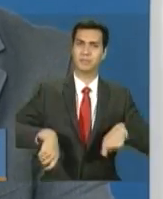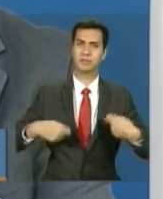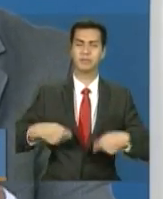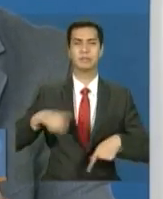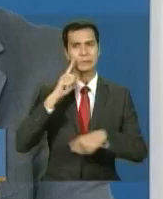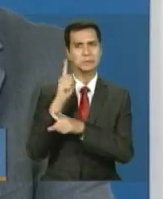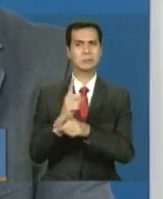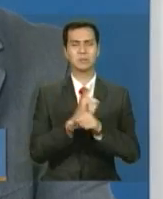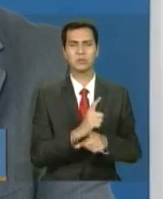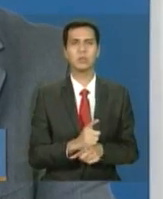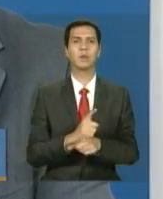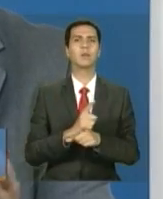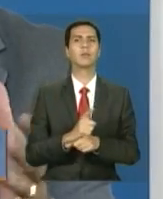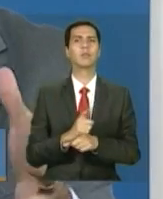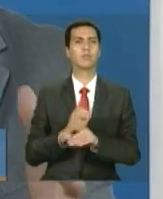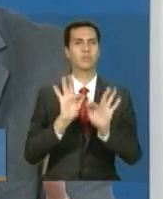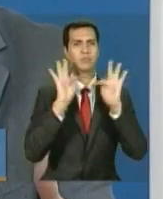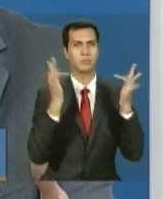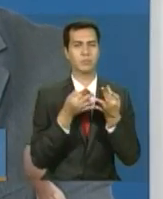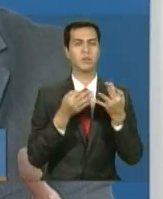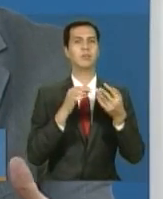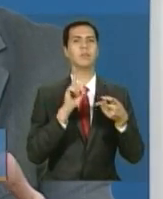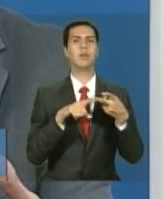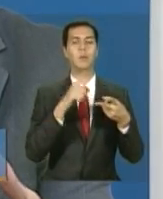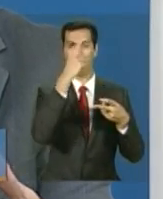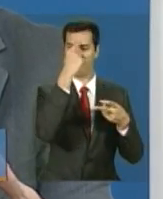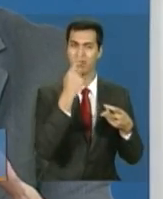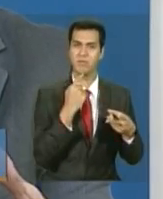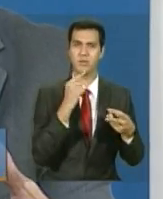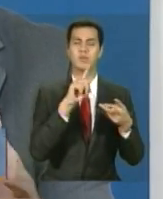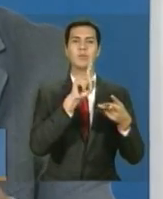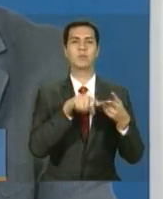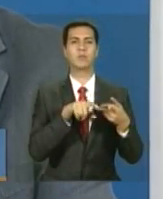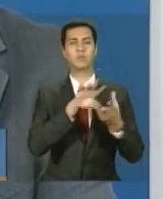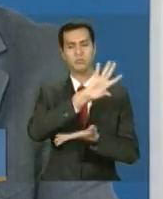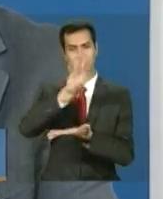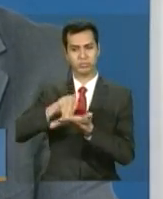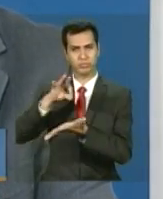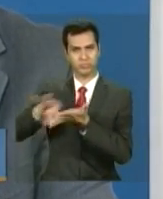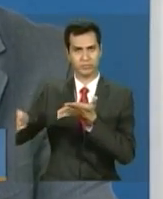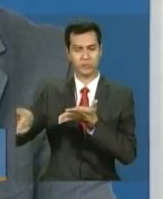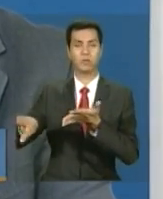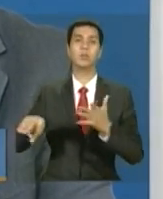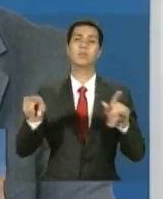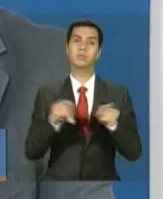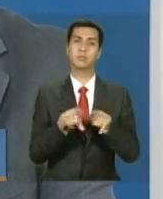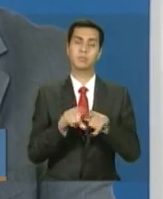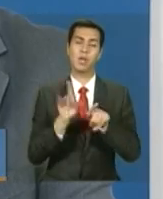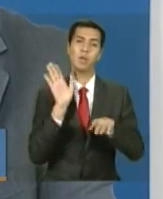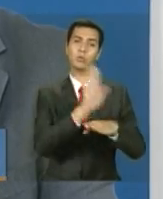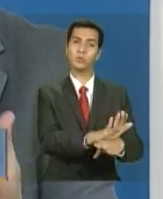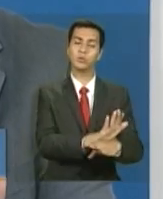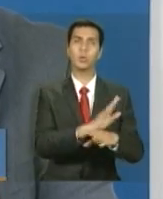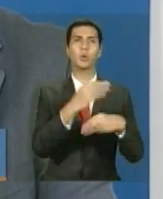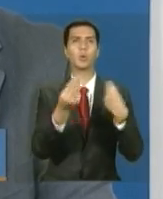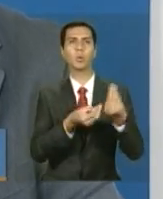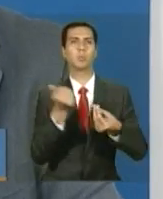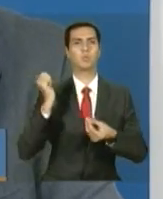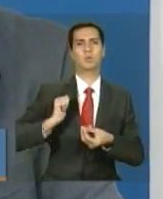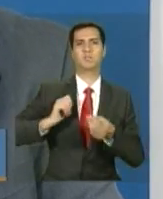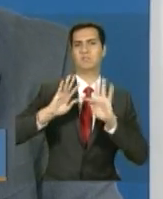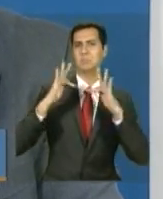suas vulnerabilidades encaminhá-las seja para concessão de benef ofícios a incluído bolsa família mas não só ele e